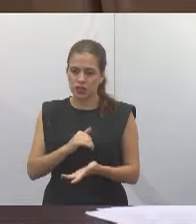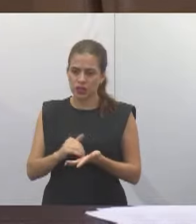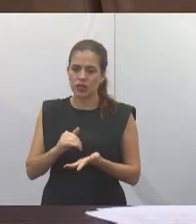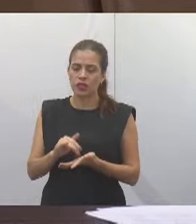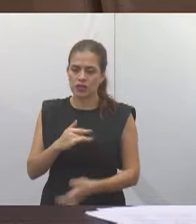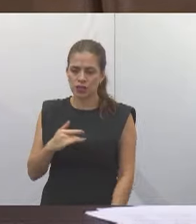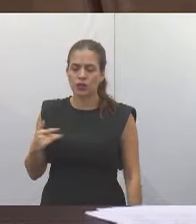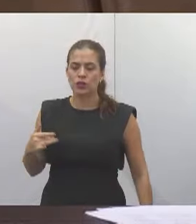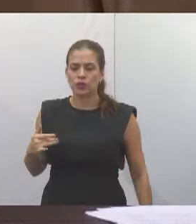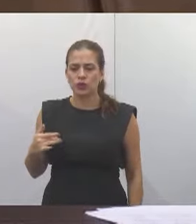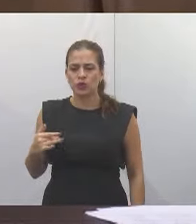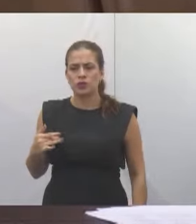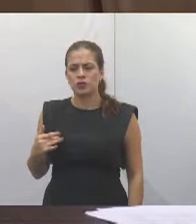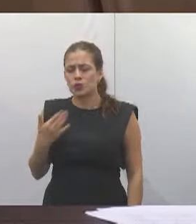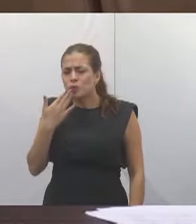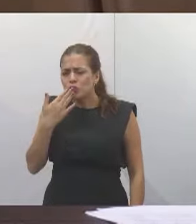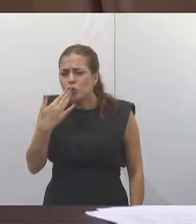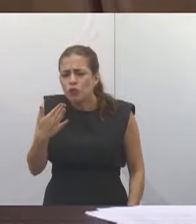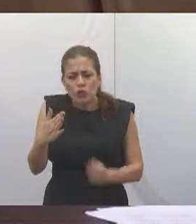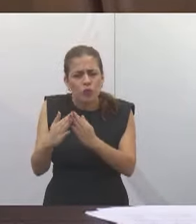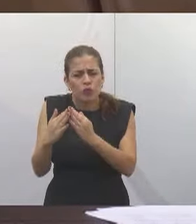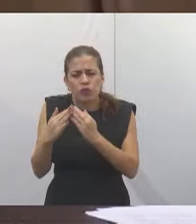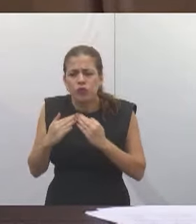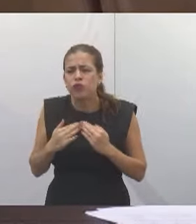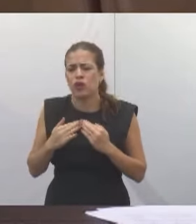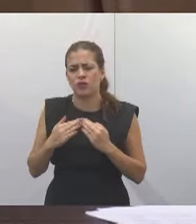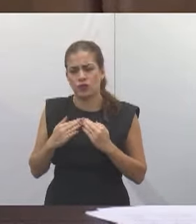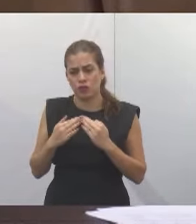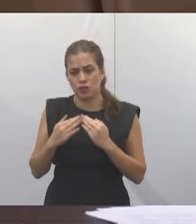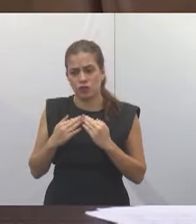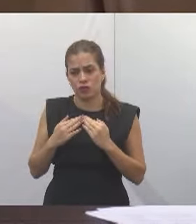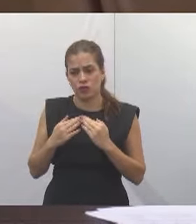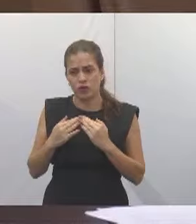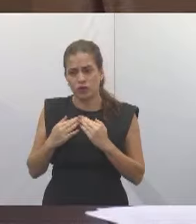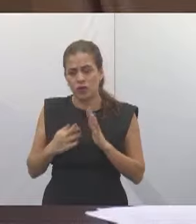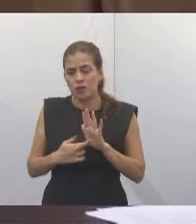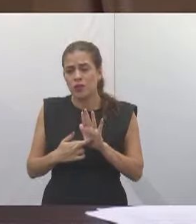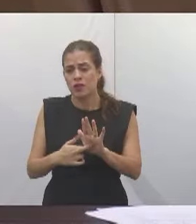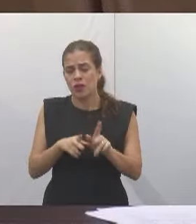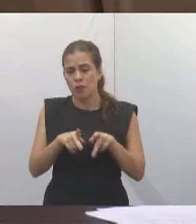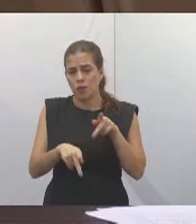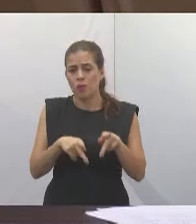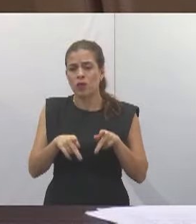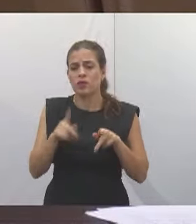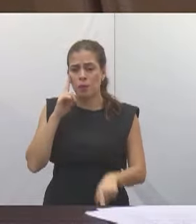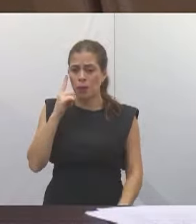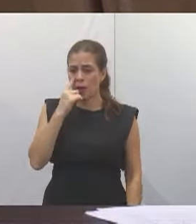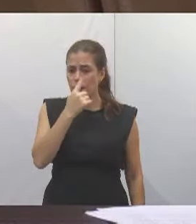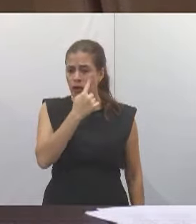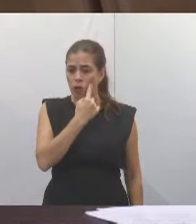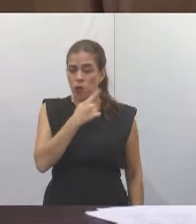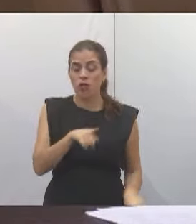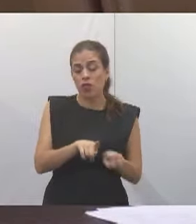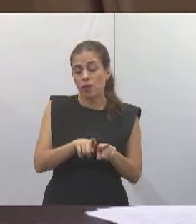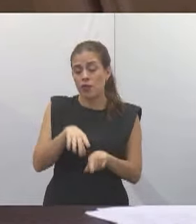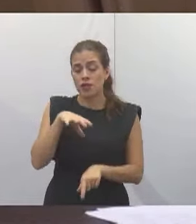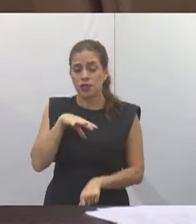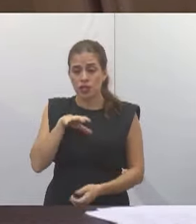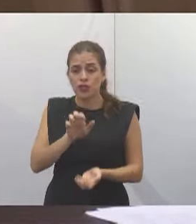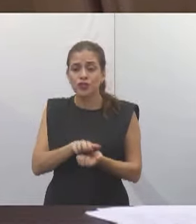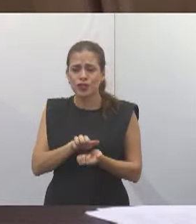Saúde. Isso é um pedido. Isso eu estou pedindo, por favor, em nome da população, do Parque Minha Lua e da cidade de Jacareí.